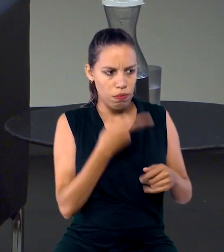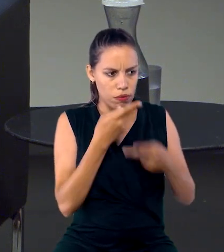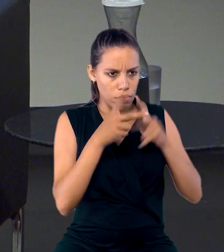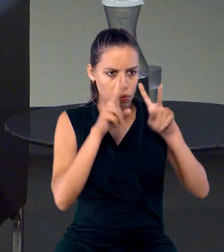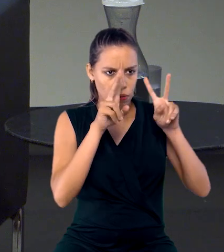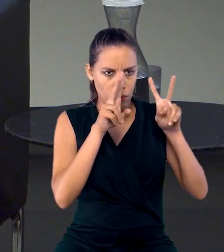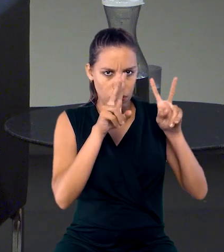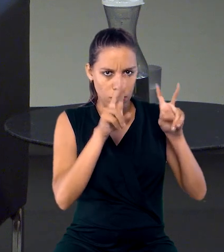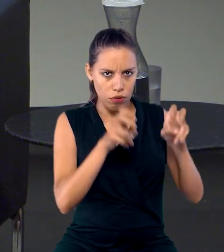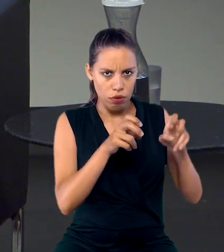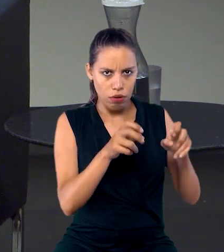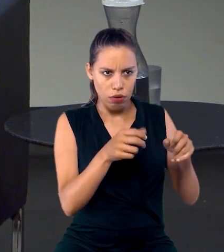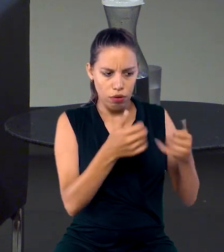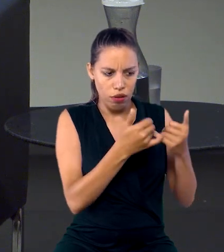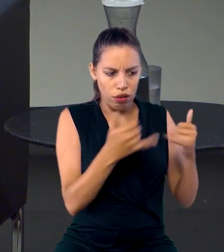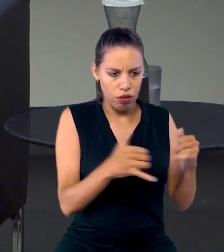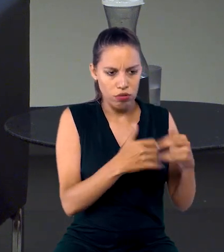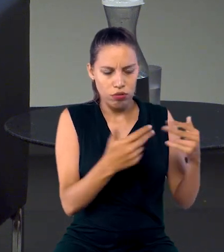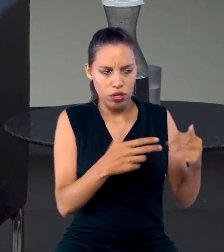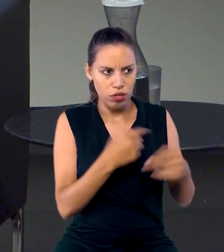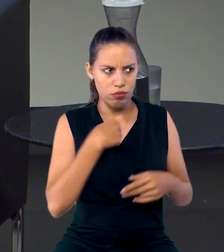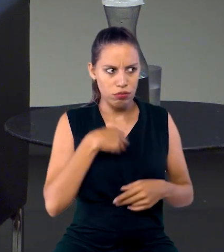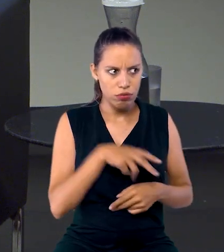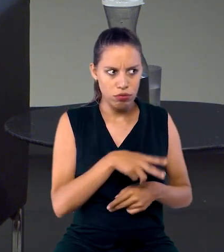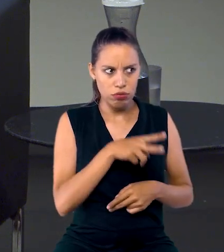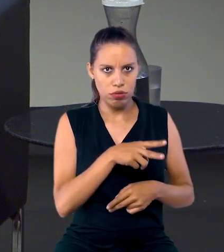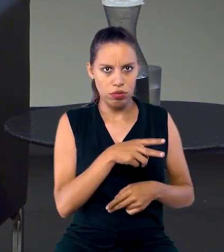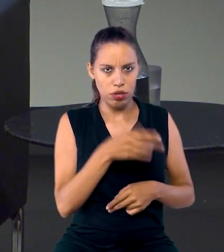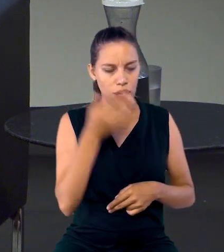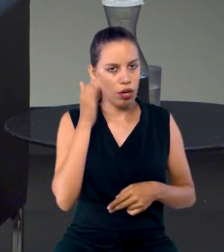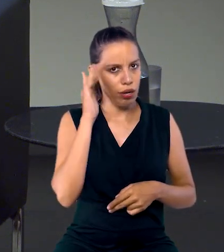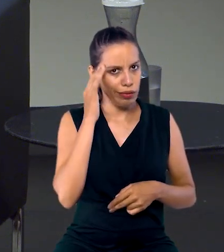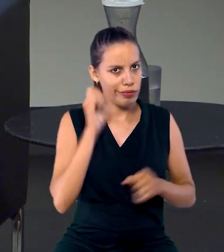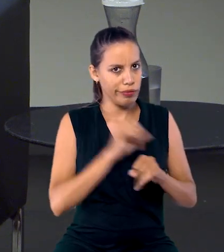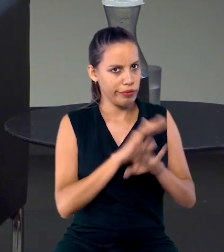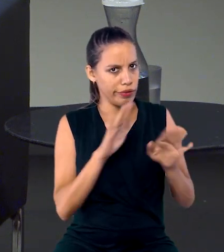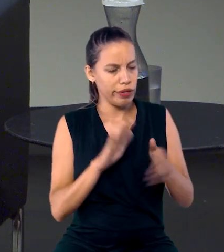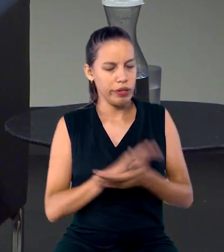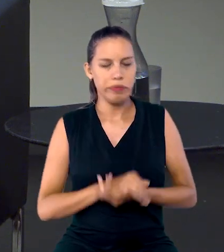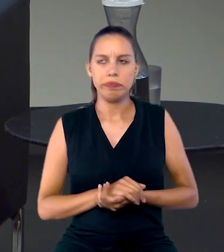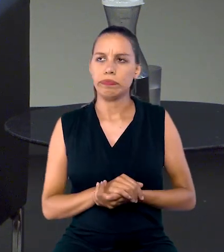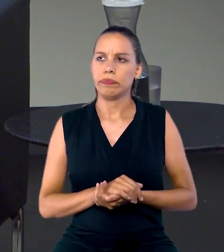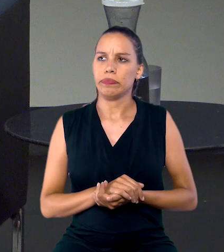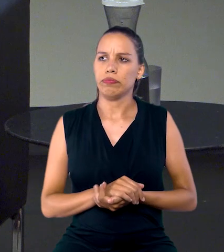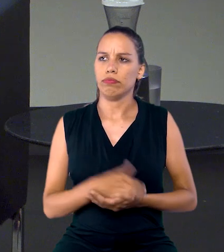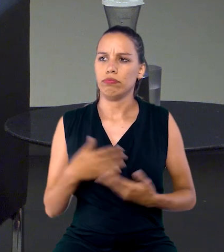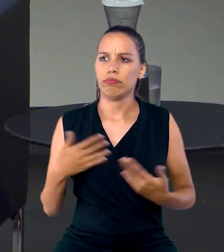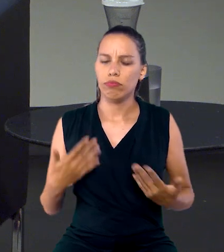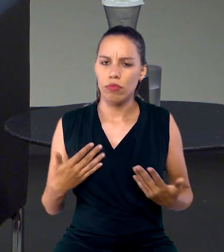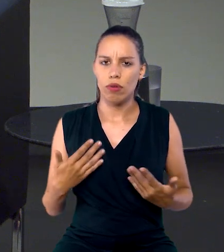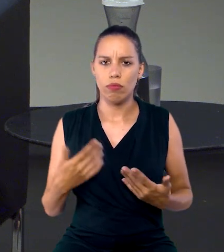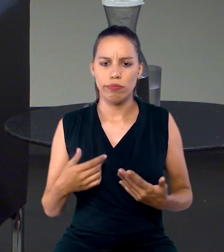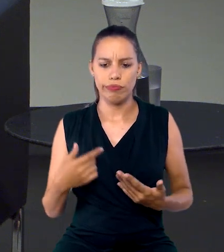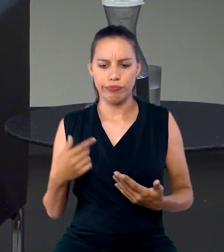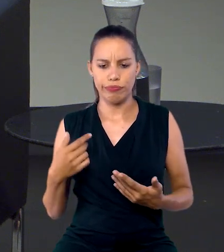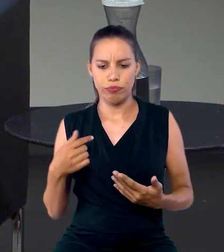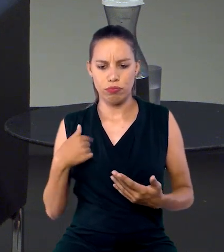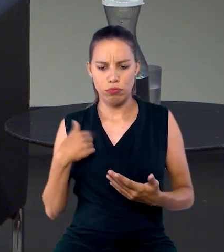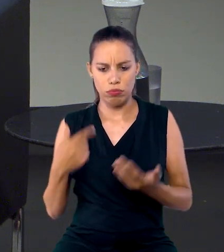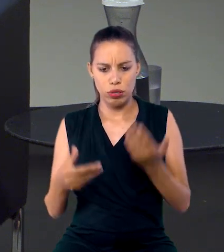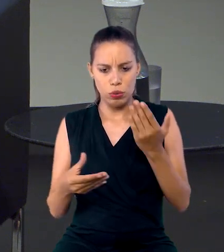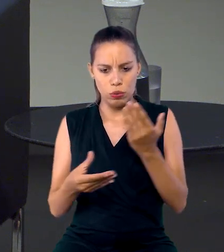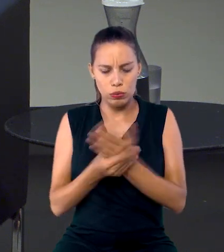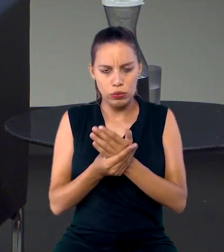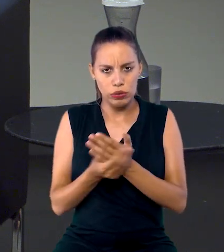Escutar, como eu conto no meu livro, escutar um ancião araueté que